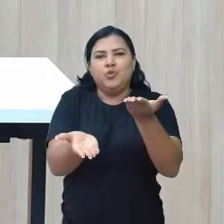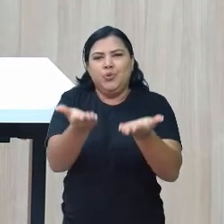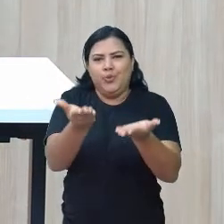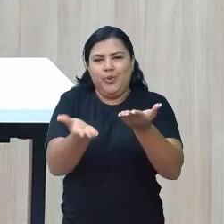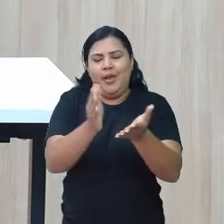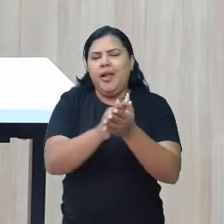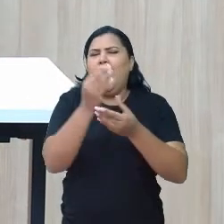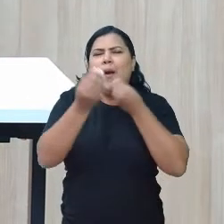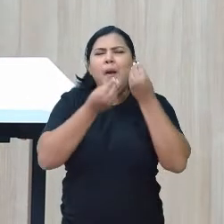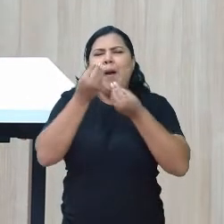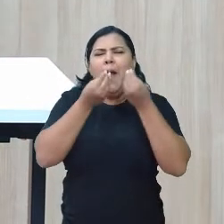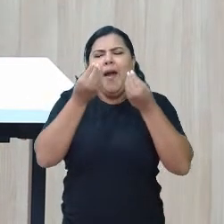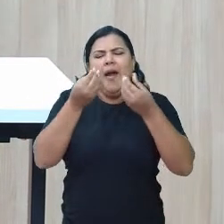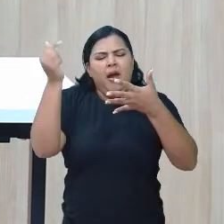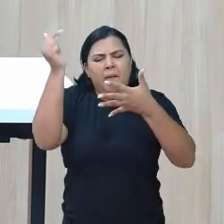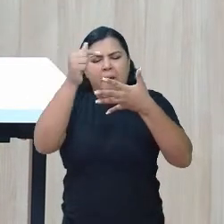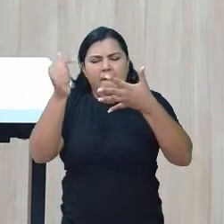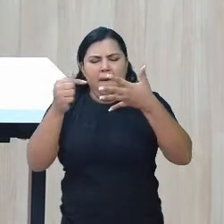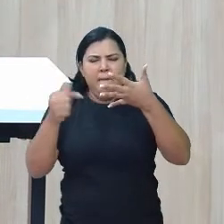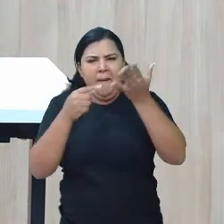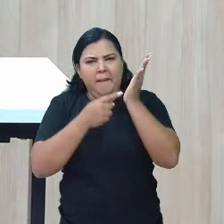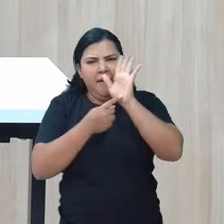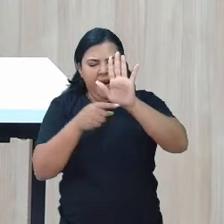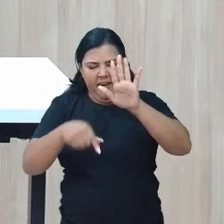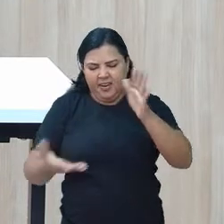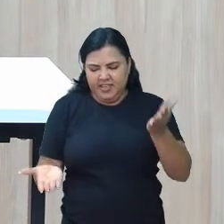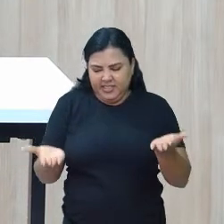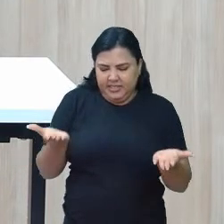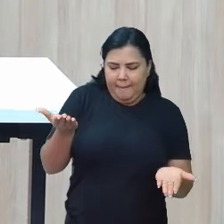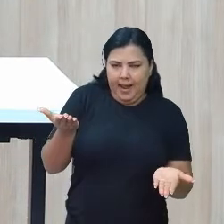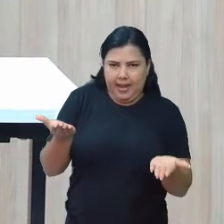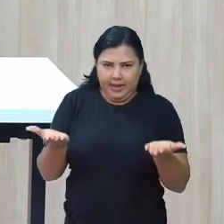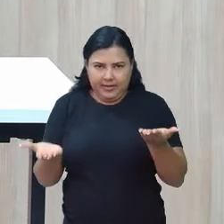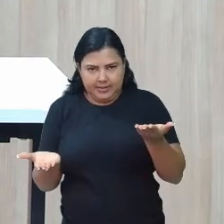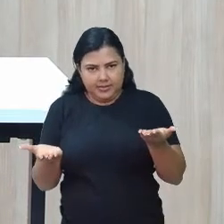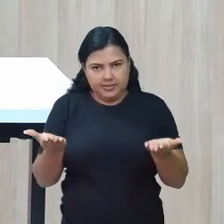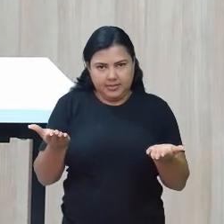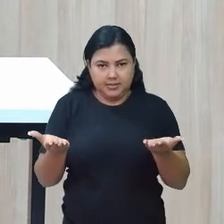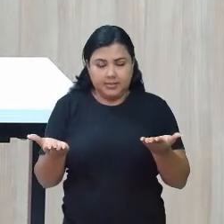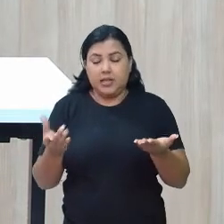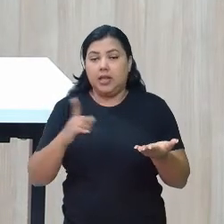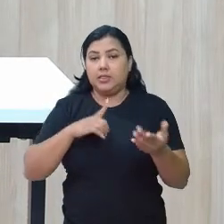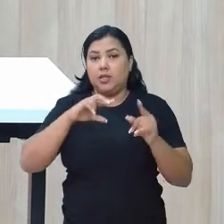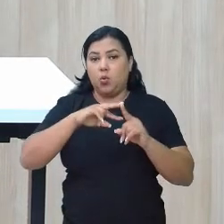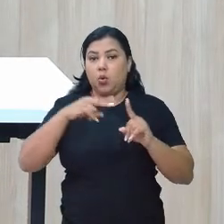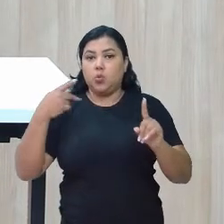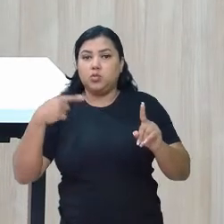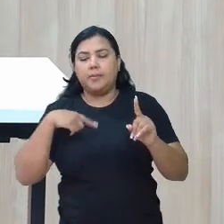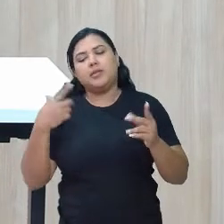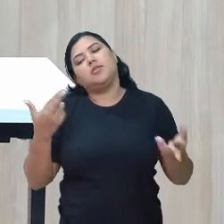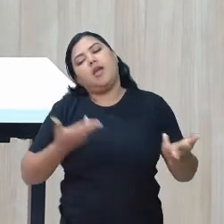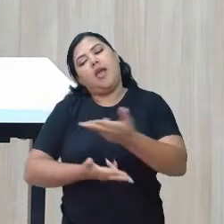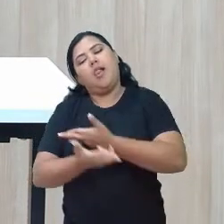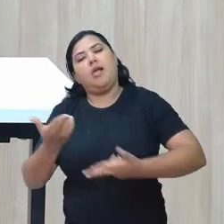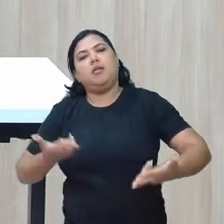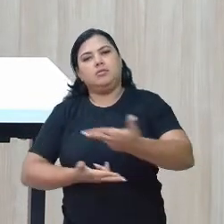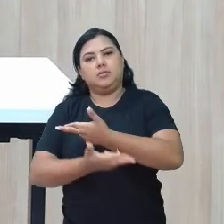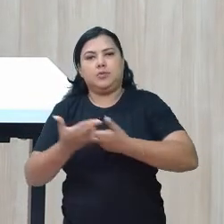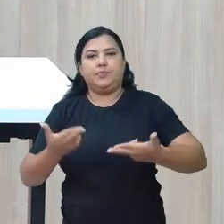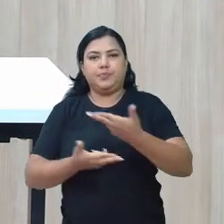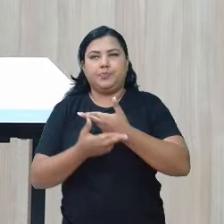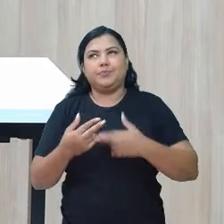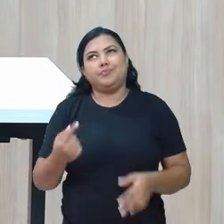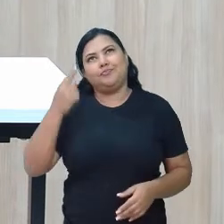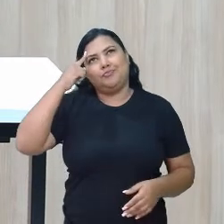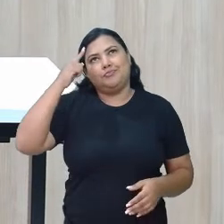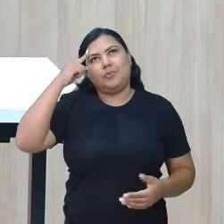que esse elemento que eu estou trazendo aqui na aula hoje, essa balança, ela vai servir como a relação que a gente vai tentar estabelecer com a noção